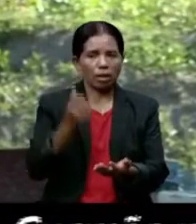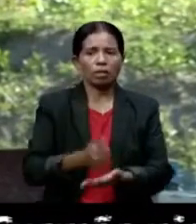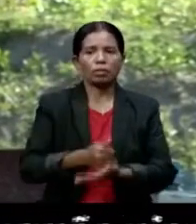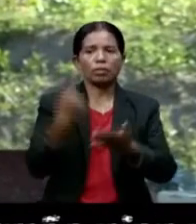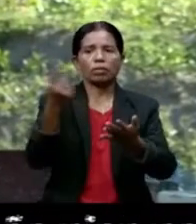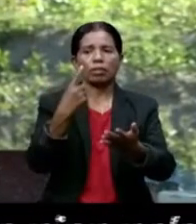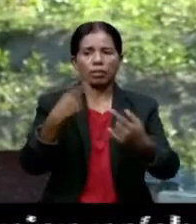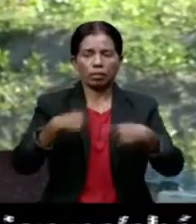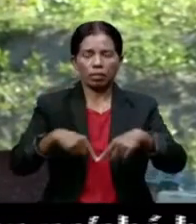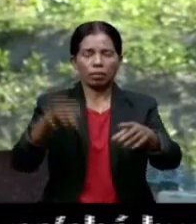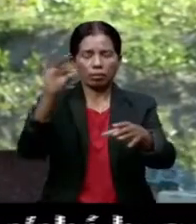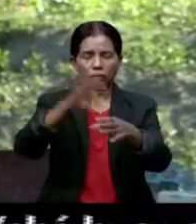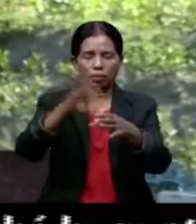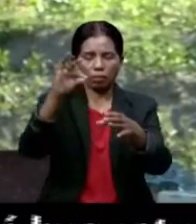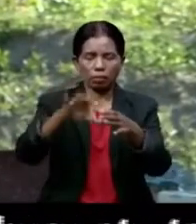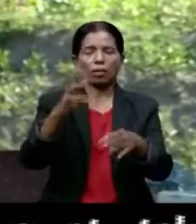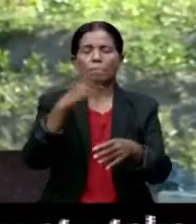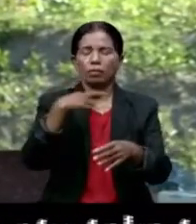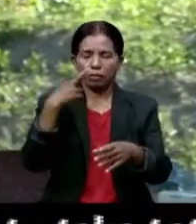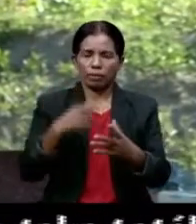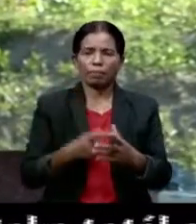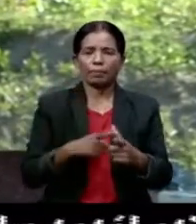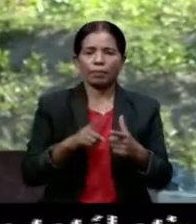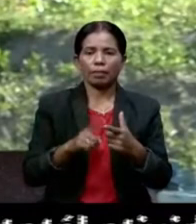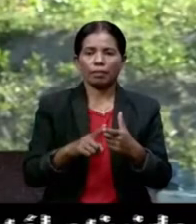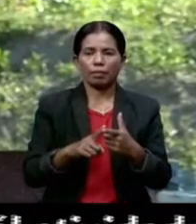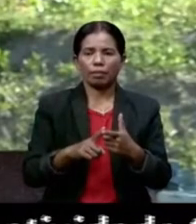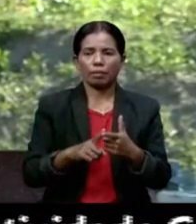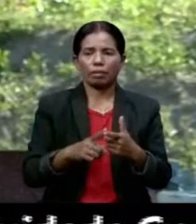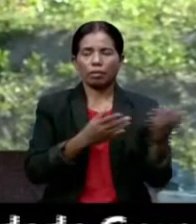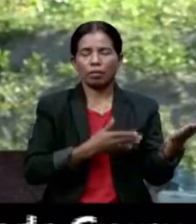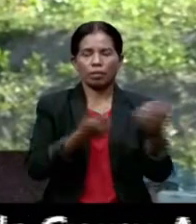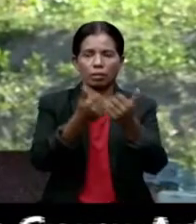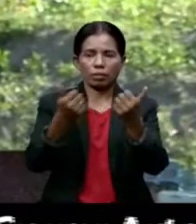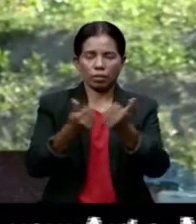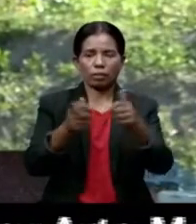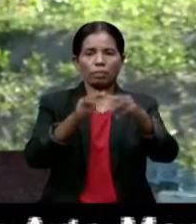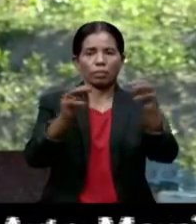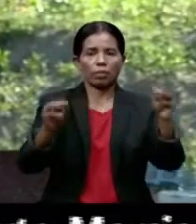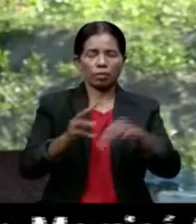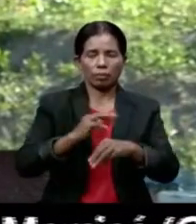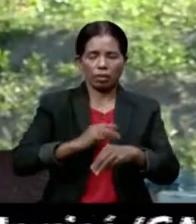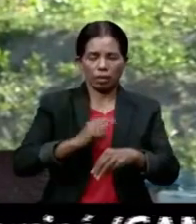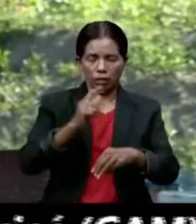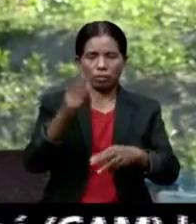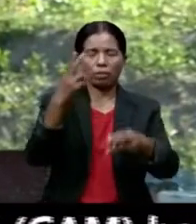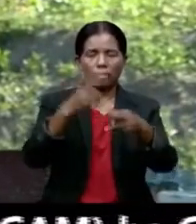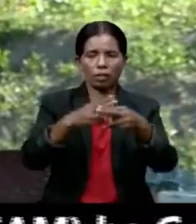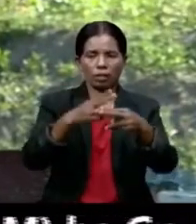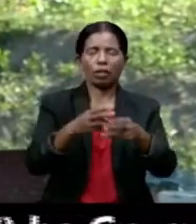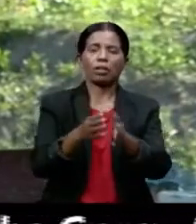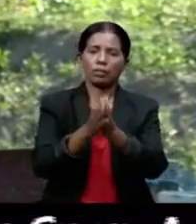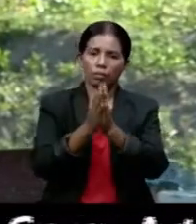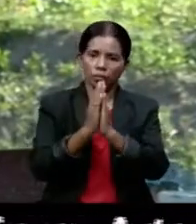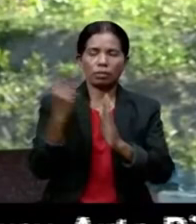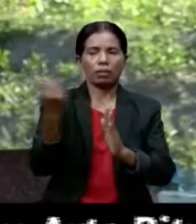sira para ser fila banata. Tambane mak, ho di autoridade municipal, Manatutu Nundara, atau usuna